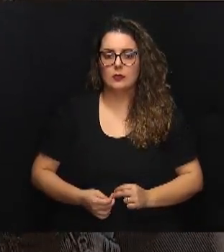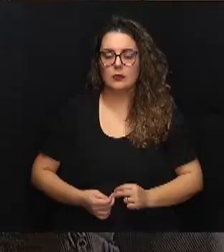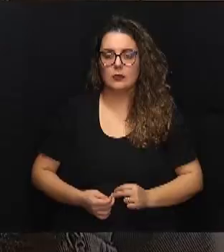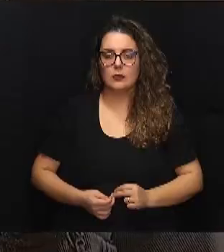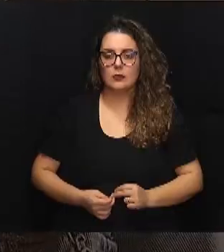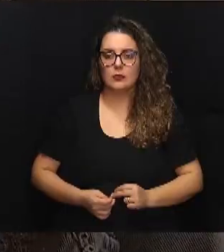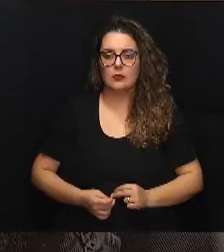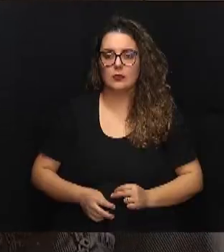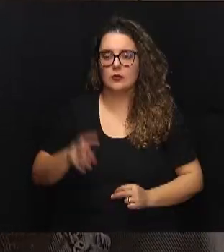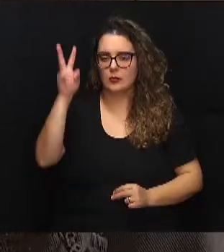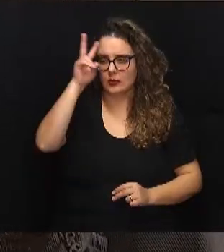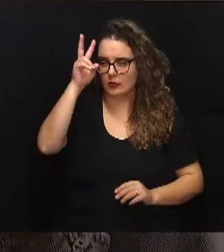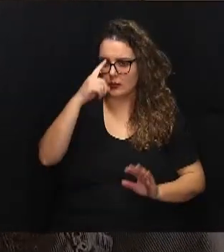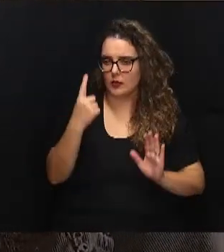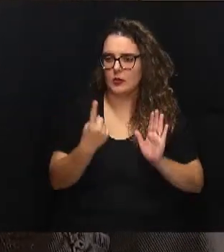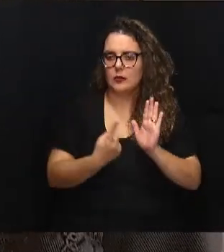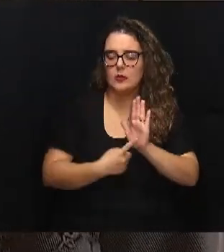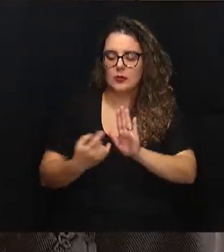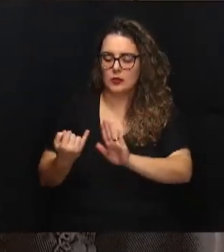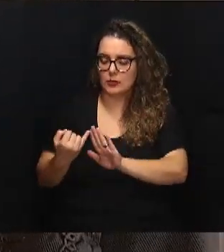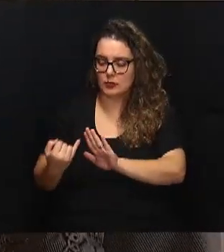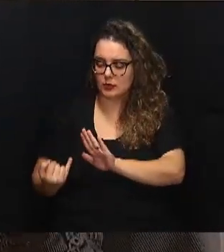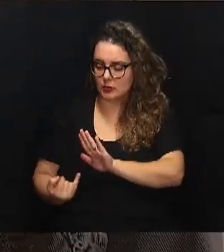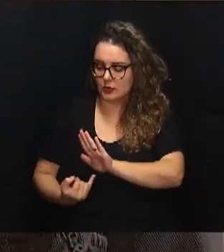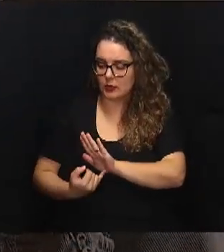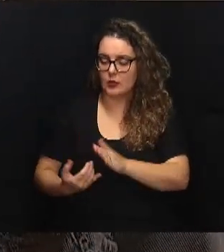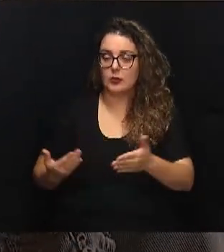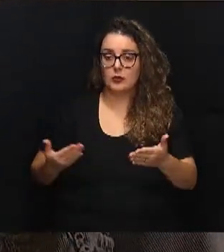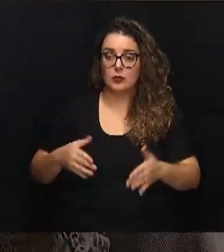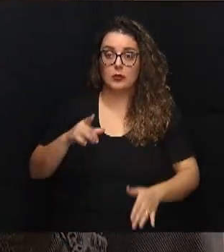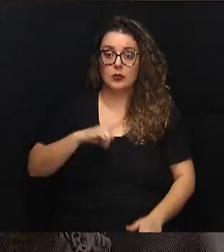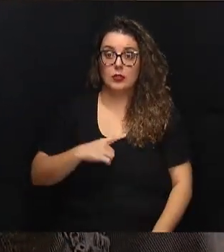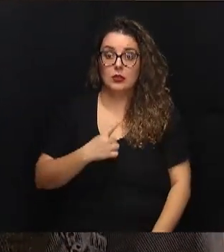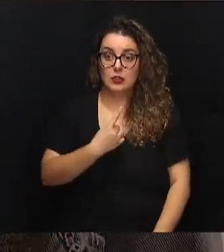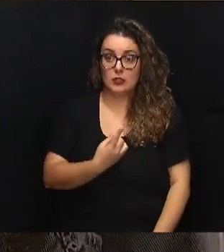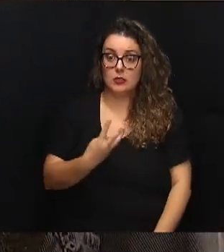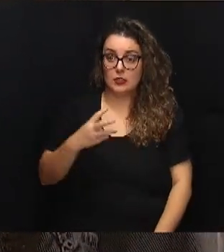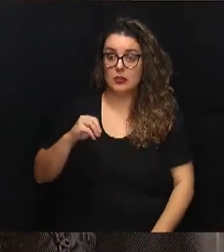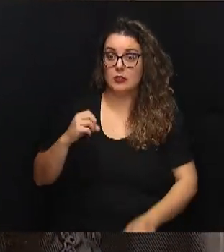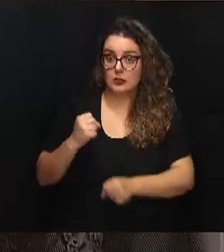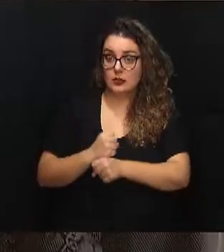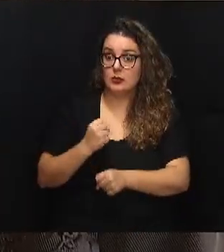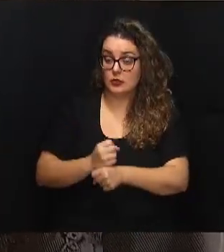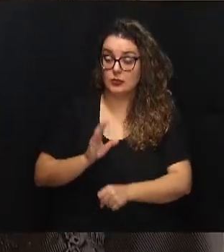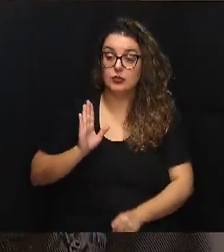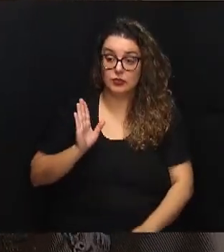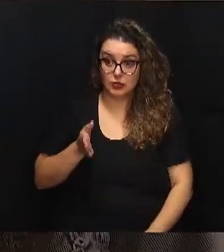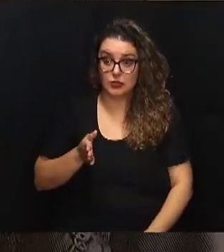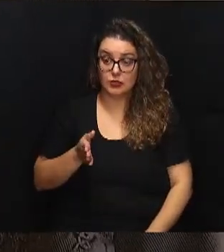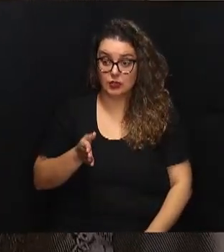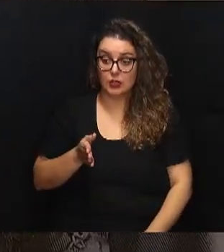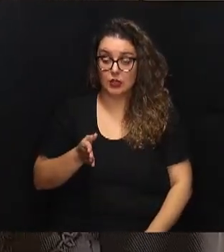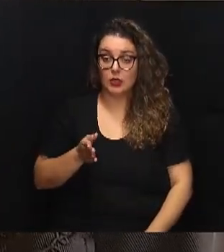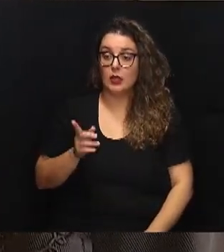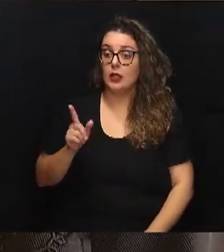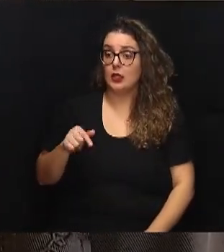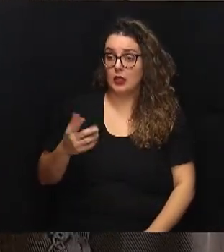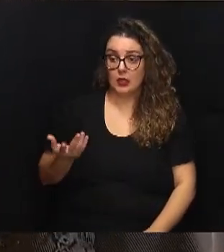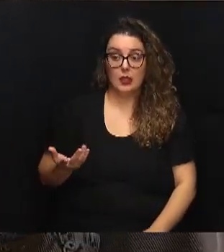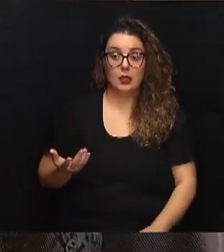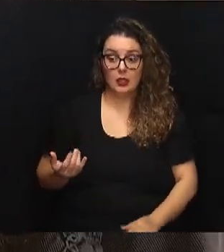deixar uma memória de uma instituição que hoje tem 130 anos já, é a instituição